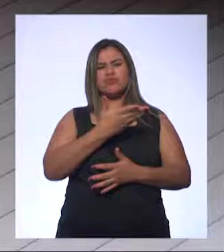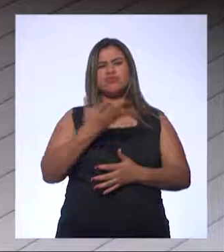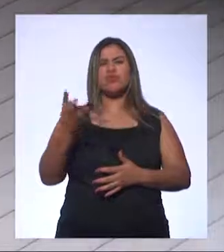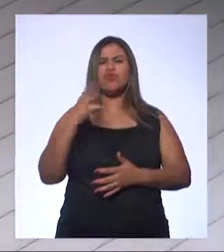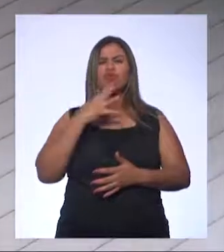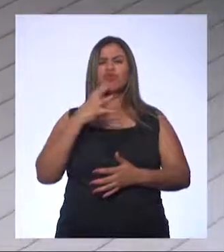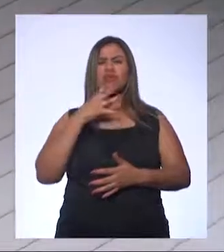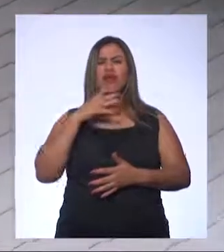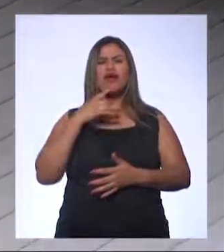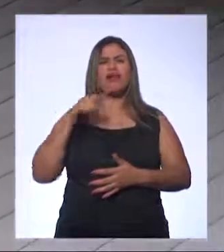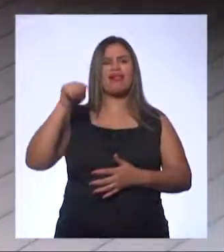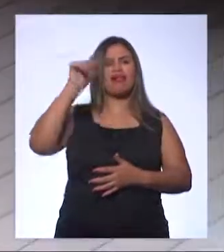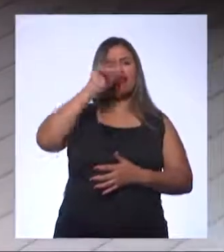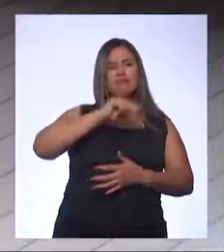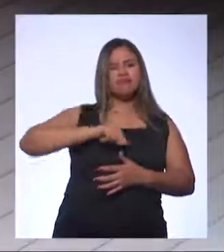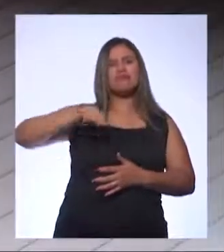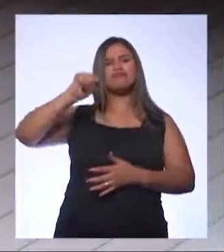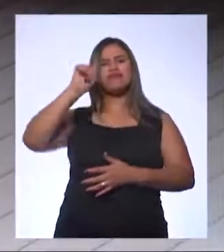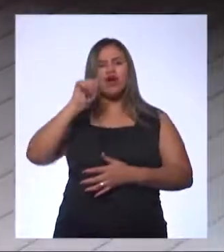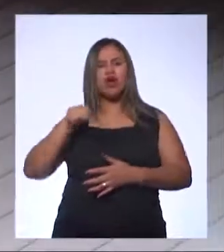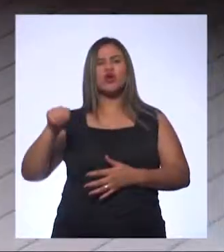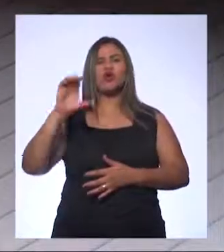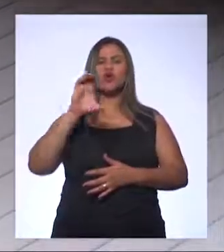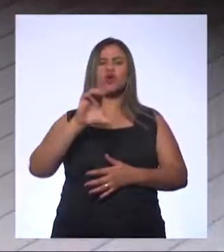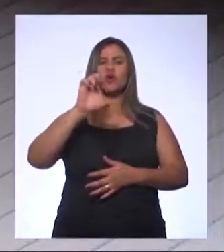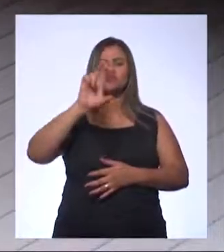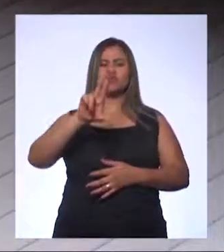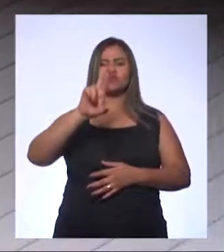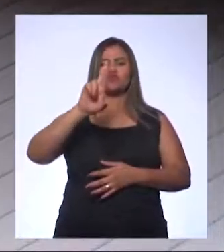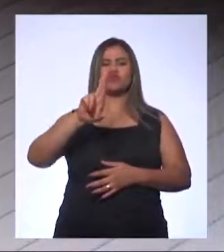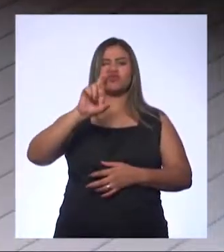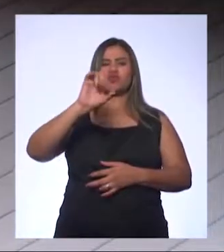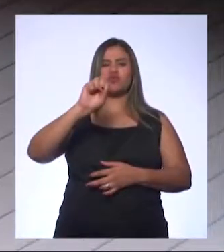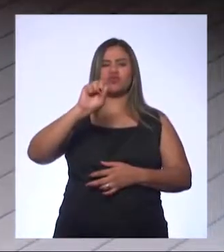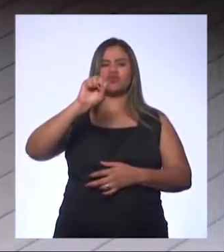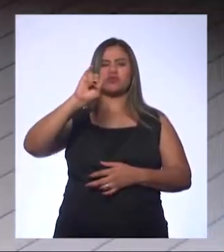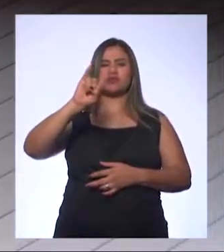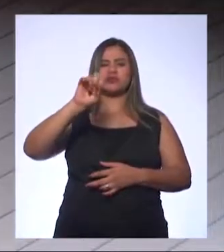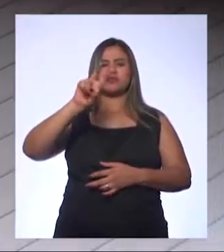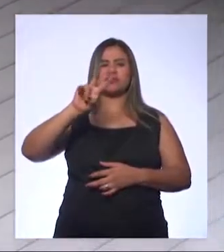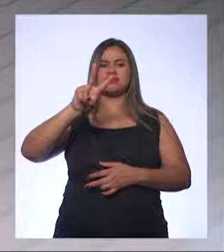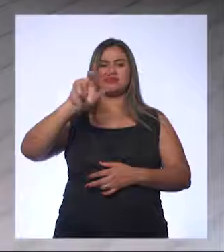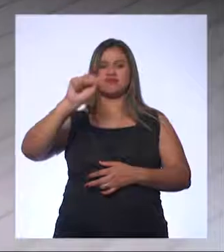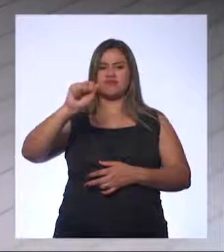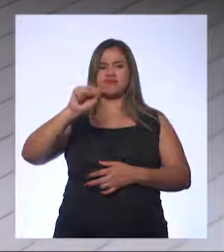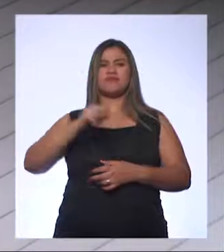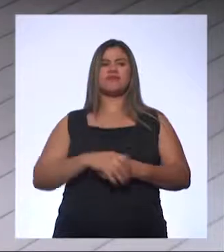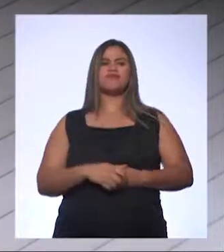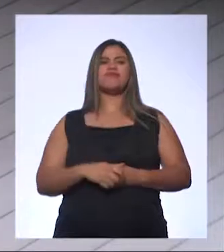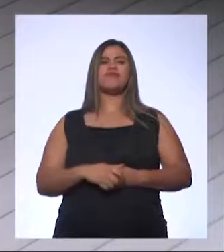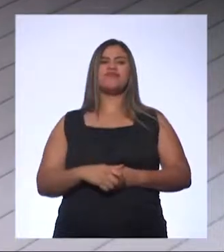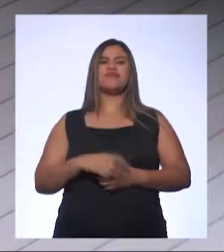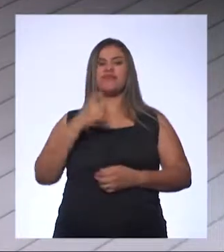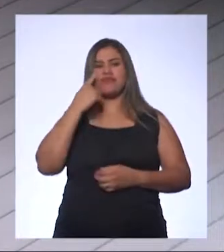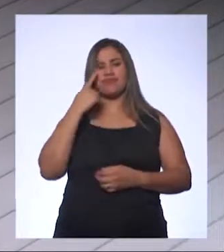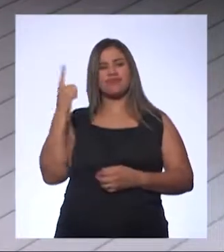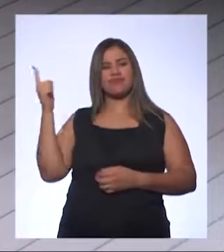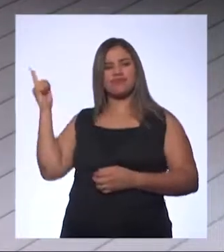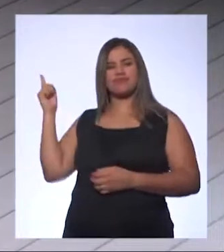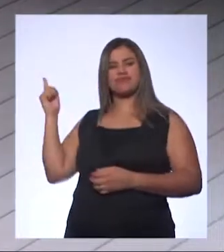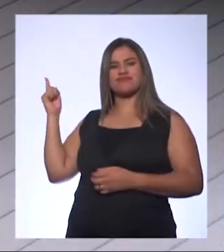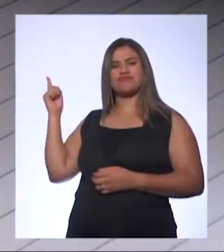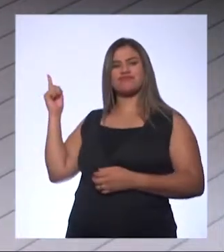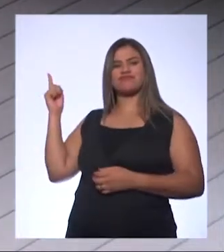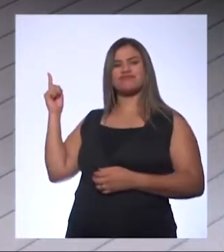a letra cursiva, né? Que é aquela que é redondinha, sabe? Então, ela é bem parecida com o brush lettering, como vocês podem ver aí.